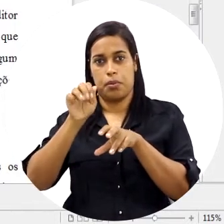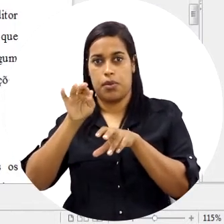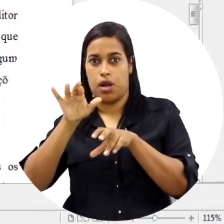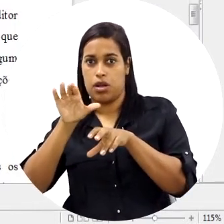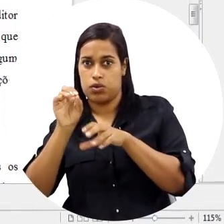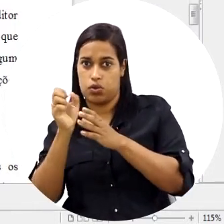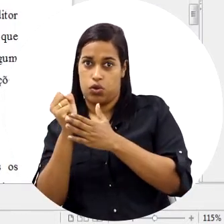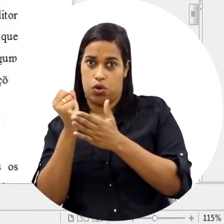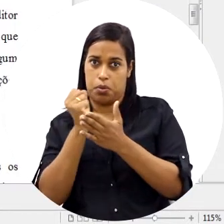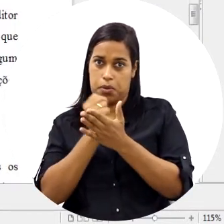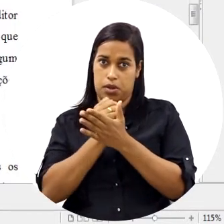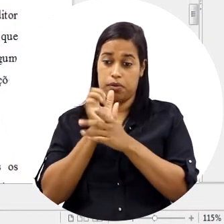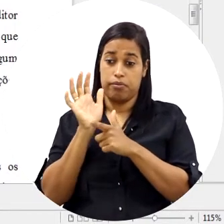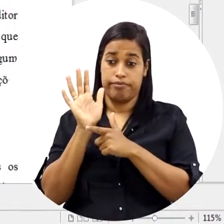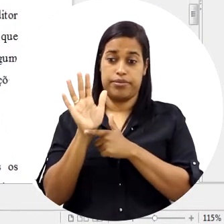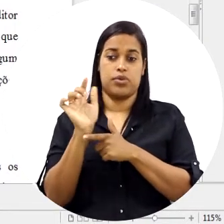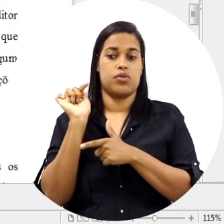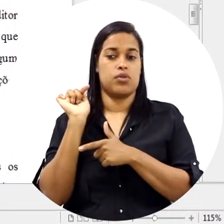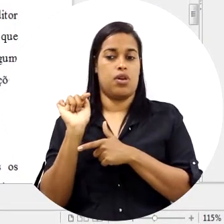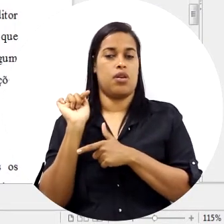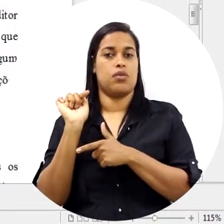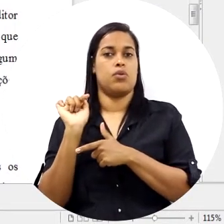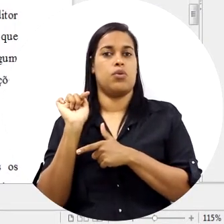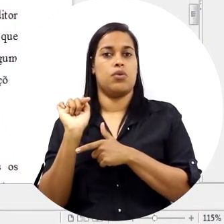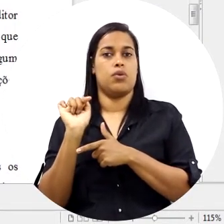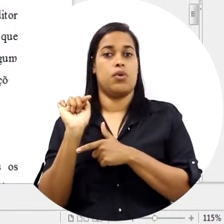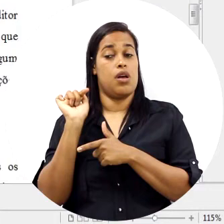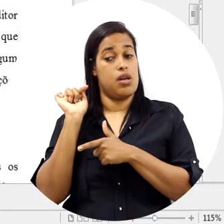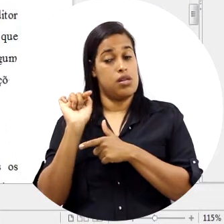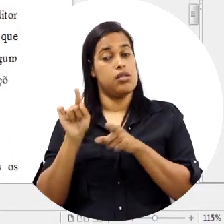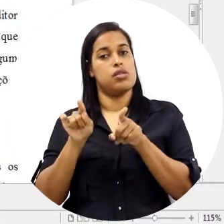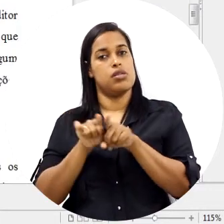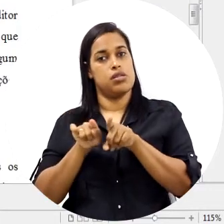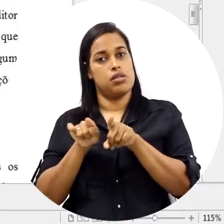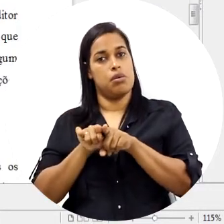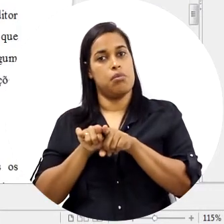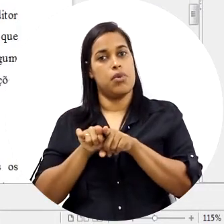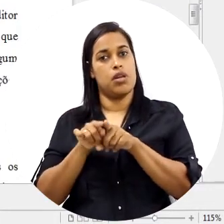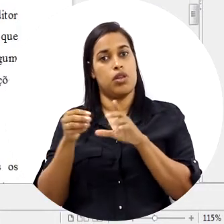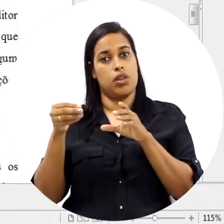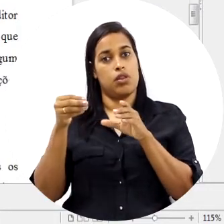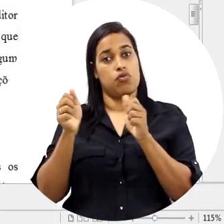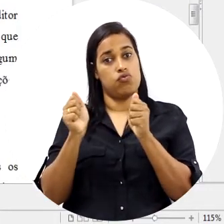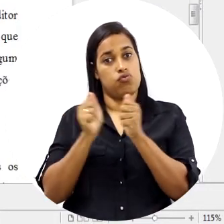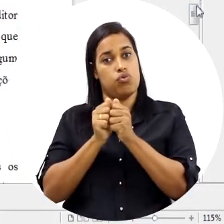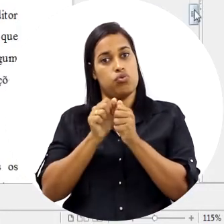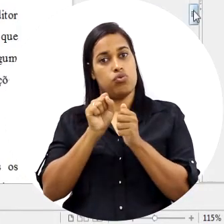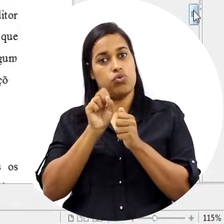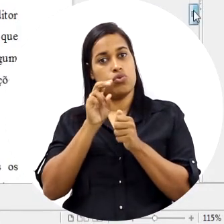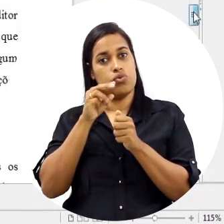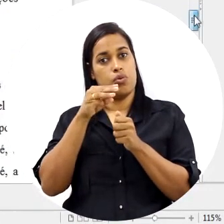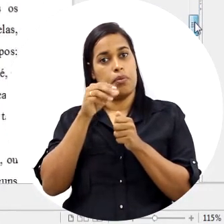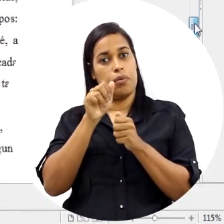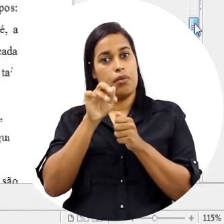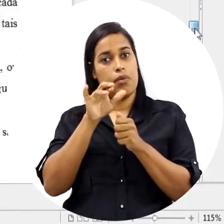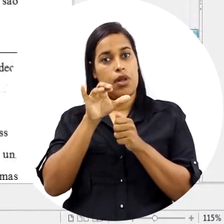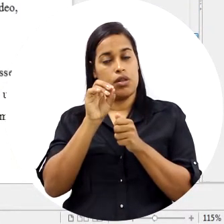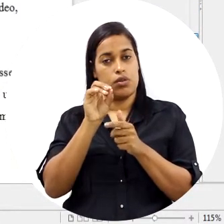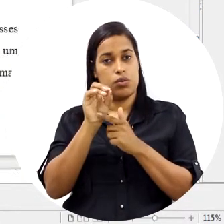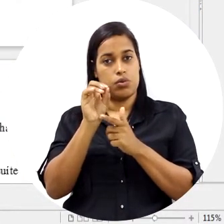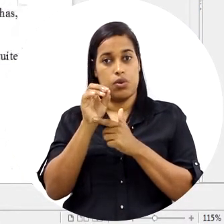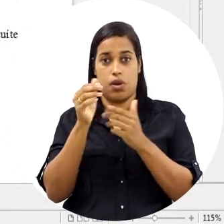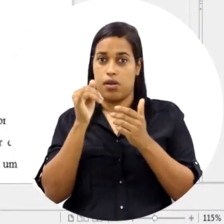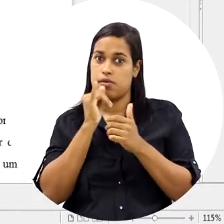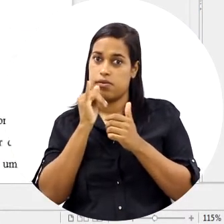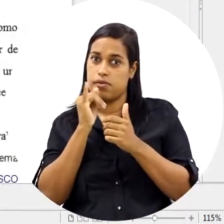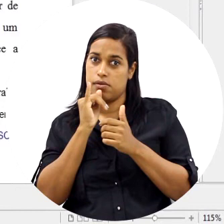Foi indicado para o Writer que esse elemento vai fazer parte do teu sumário. Continuando aqui no exemplo, vamos